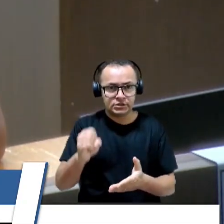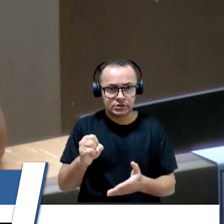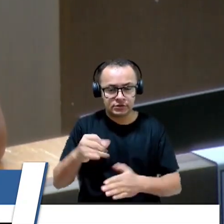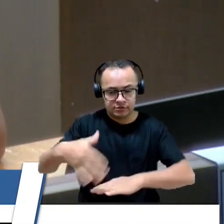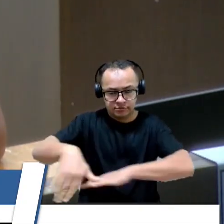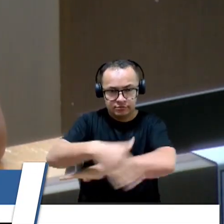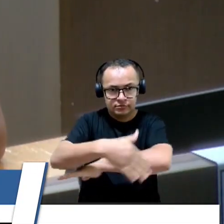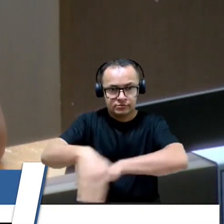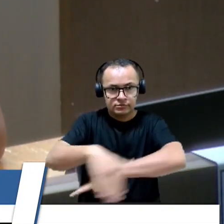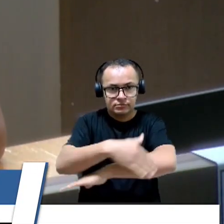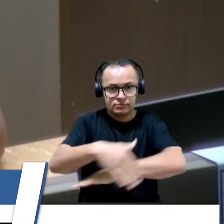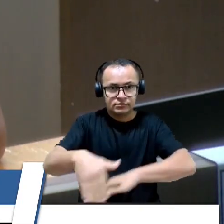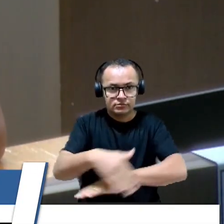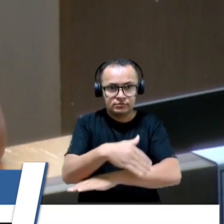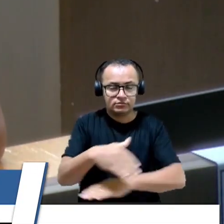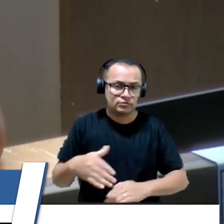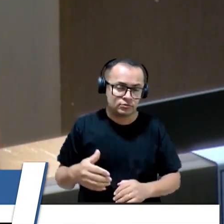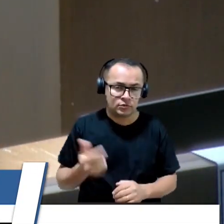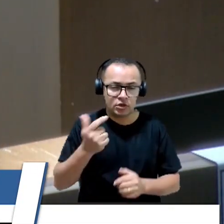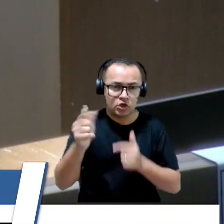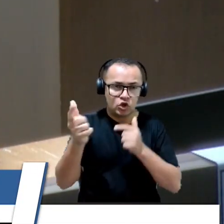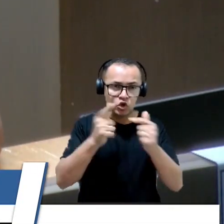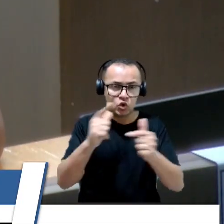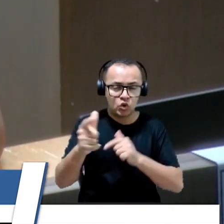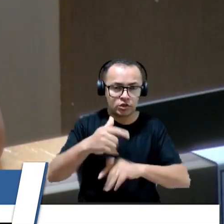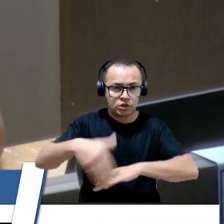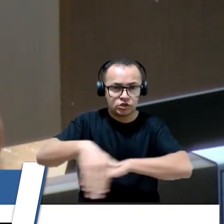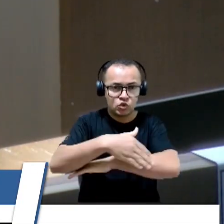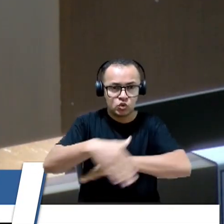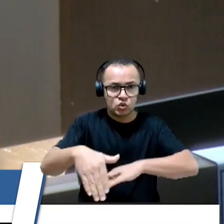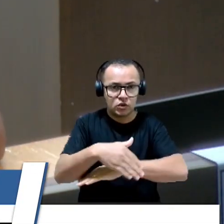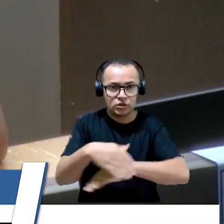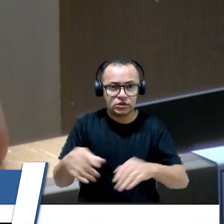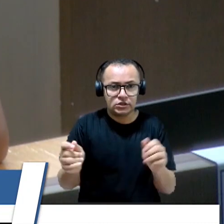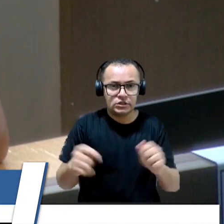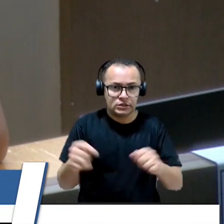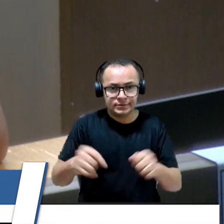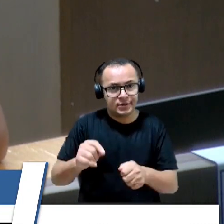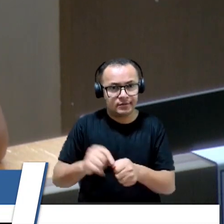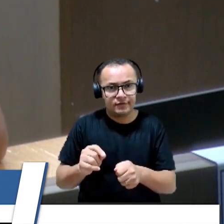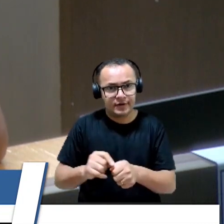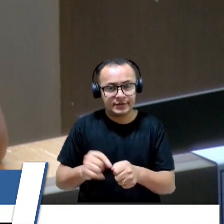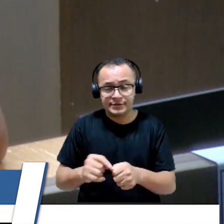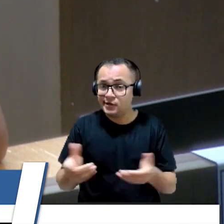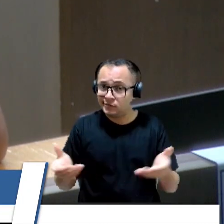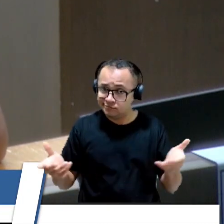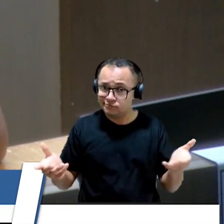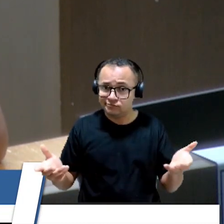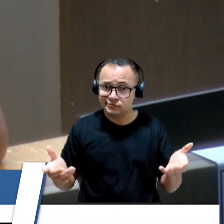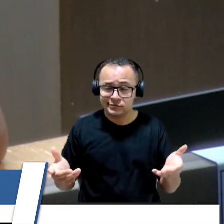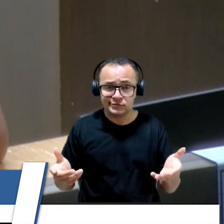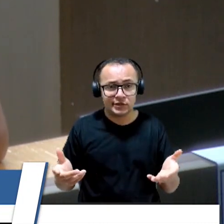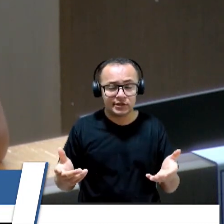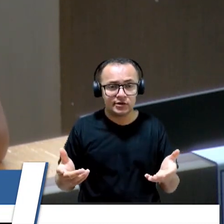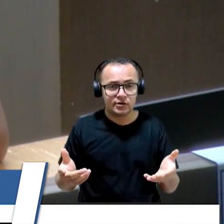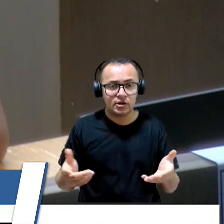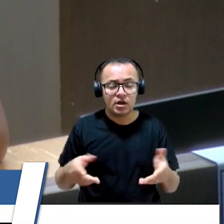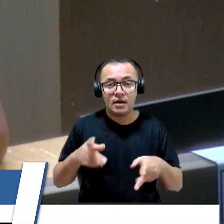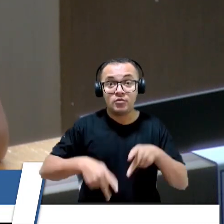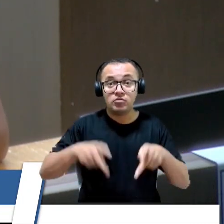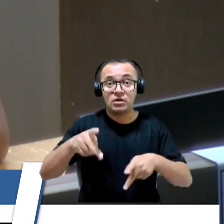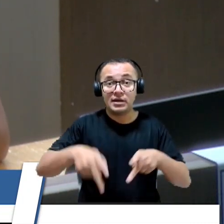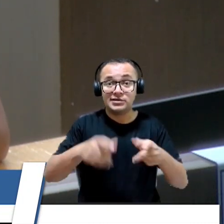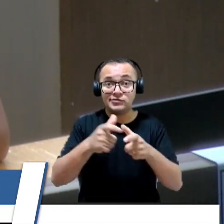Brasilândia, lá o Paulistano, Panorama, São Francisco, que é um bairro com uma população muito grande.